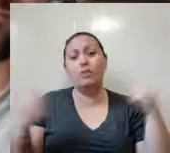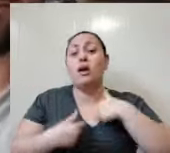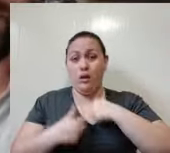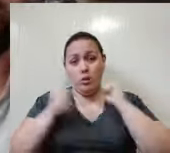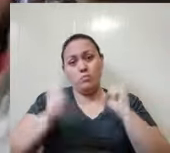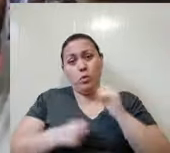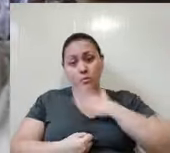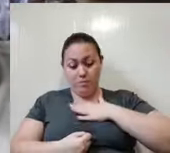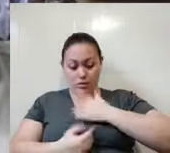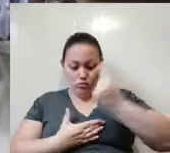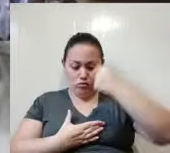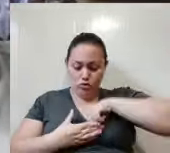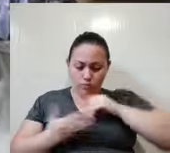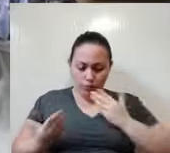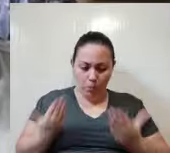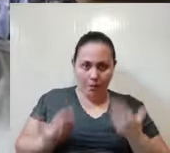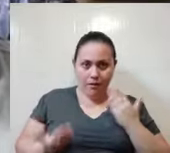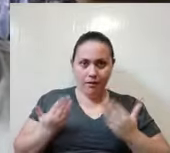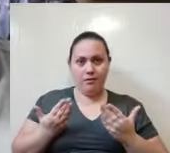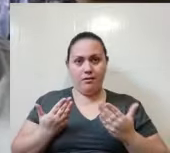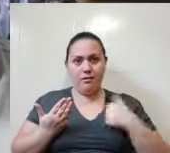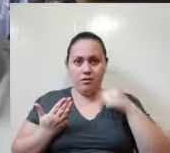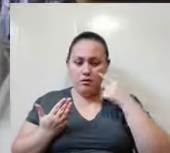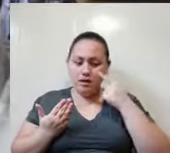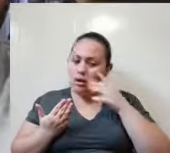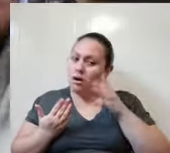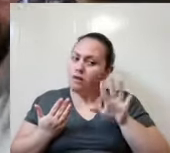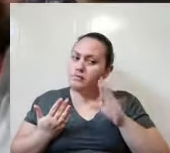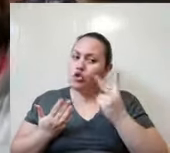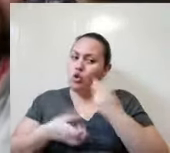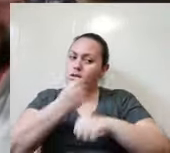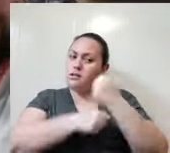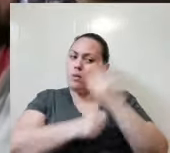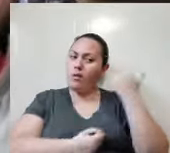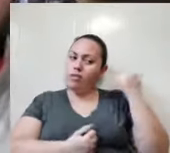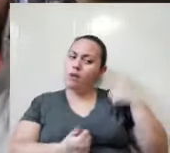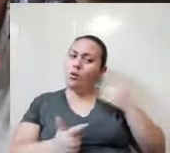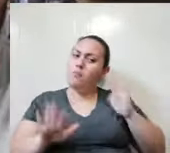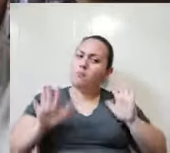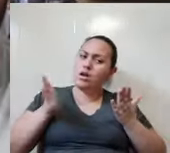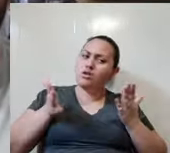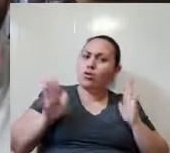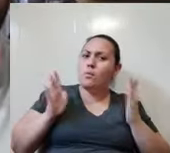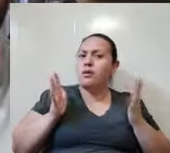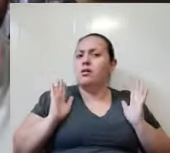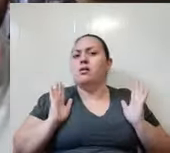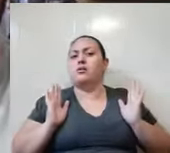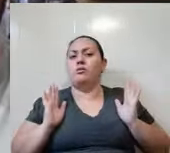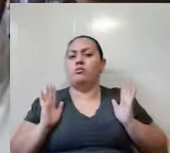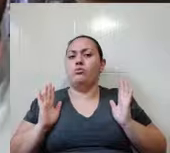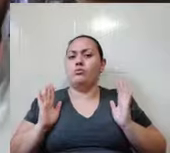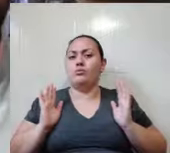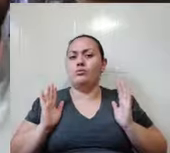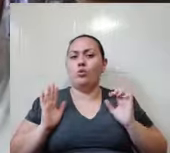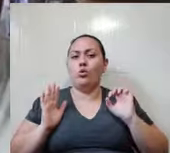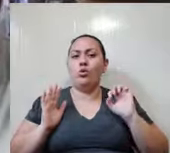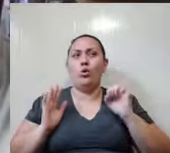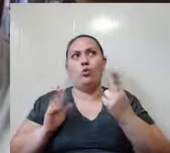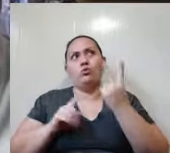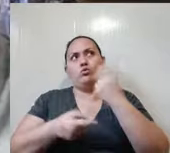É possível tu te comparar contigo mesmo. Isso é. Olha ali, 2 anos atrás eu tava